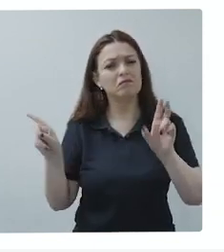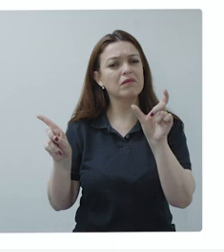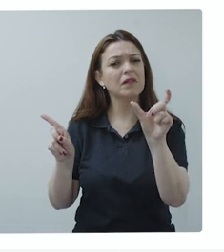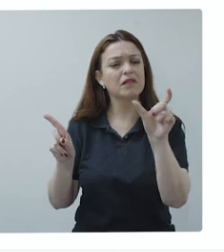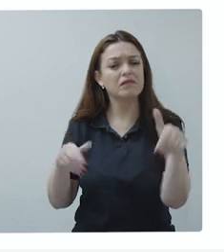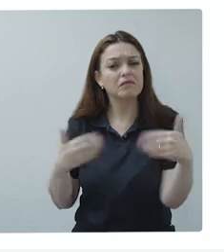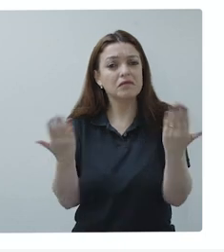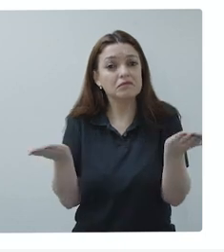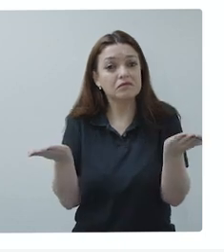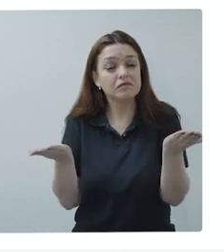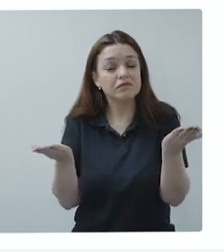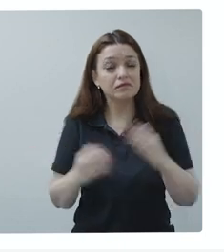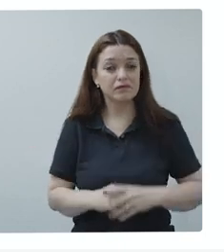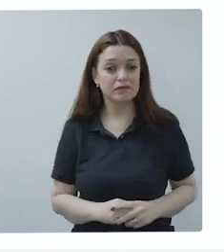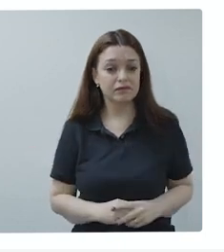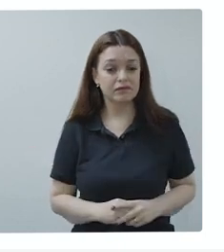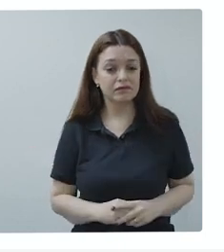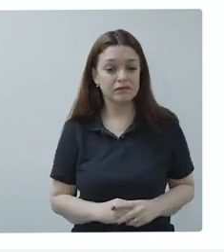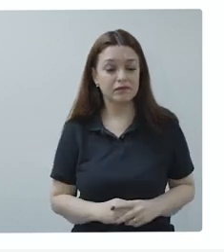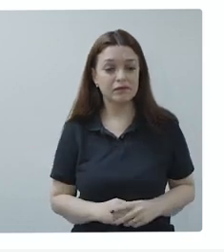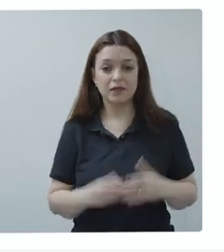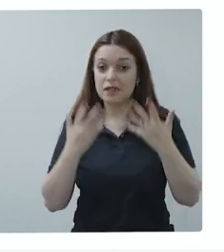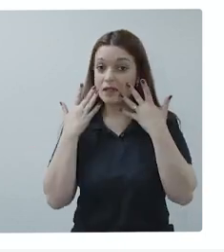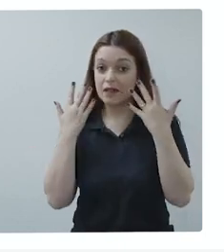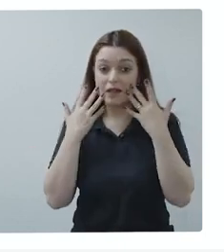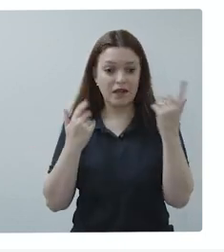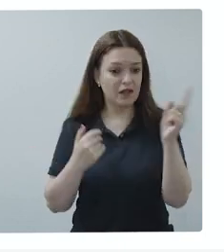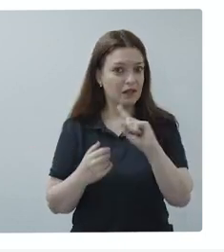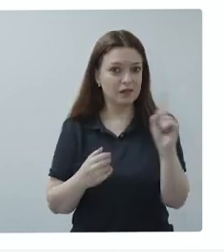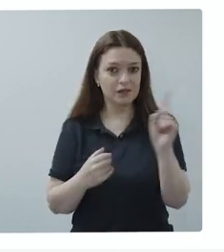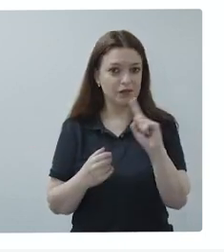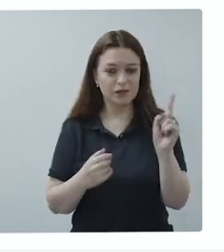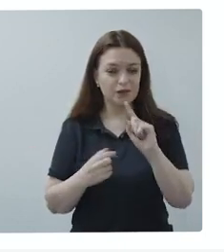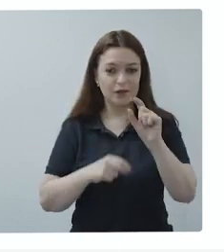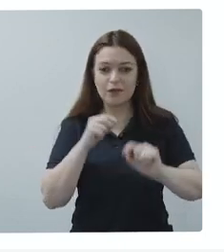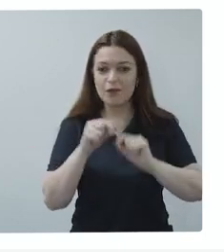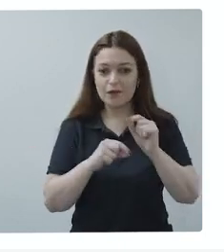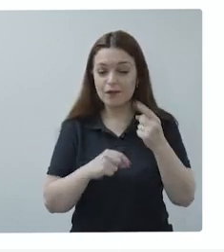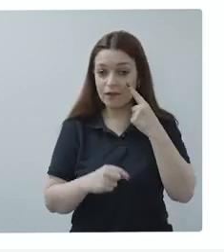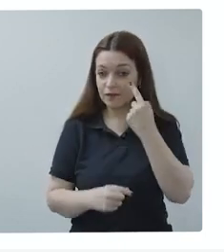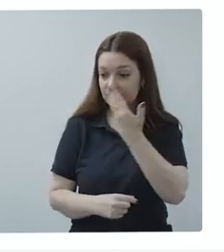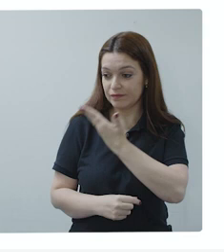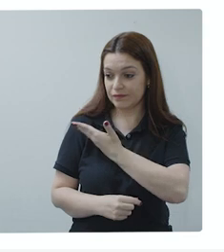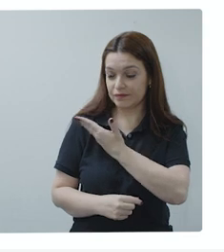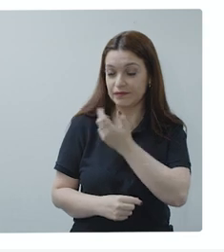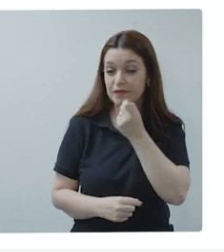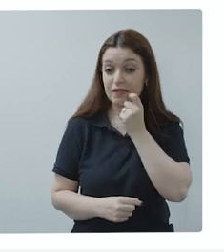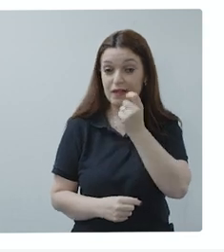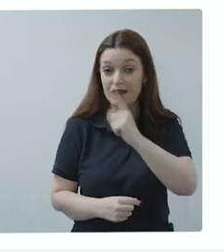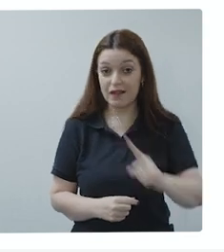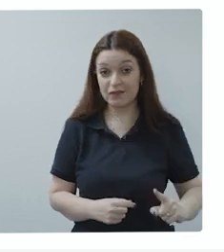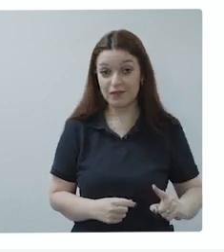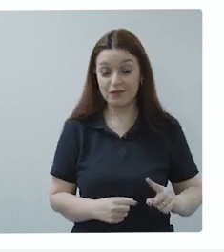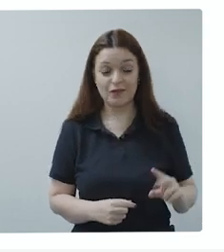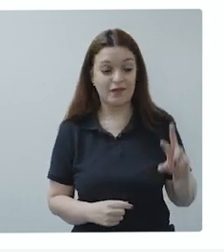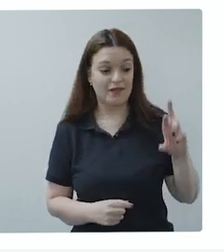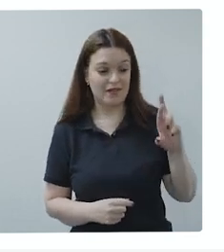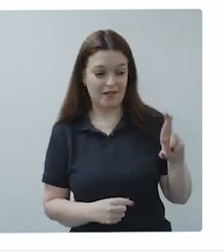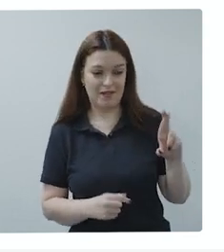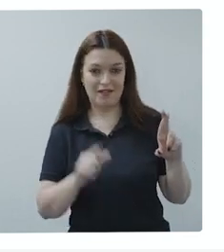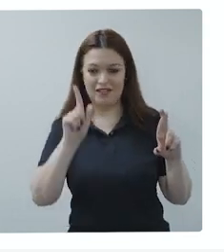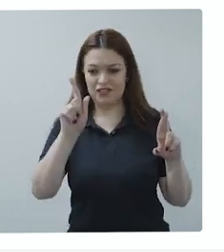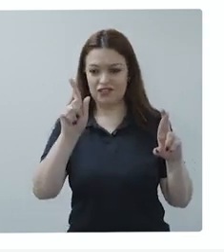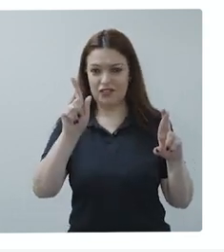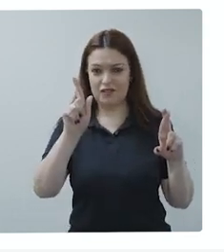agora? Nós não temos mais gato. Agora nós temos rato. Nós trocamos